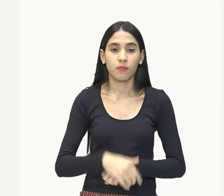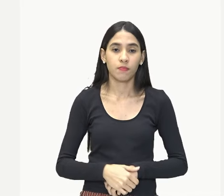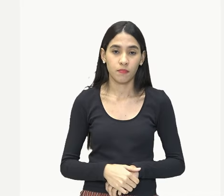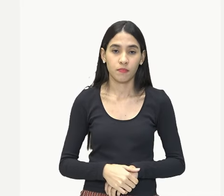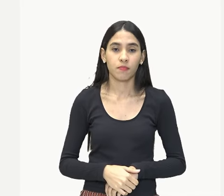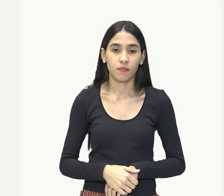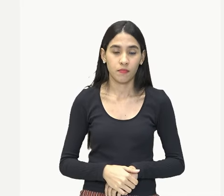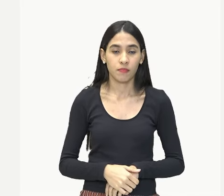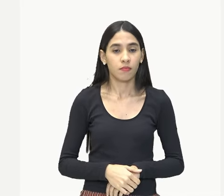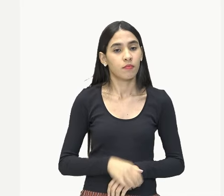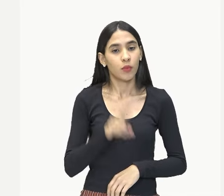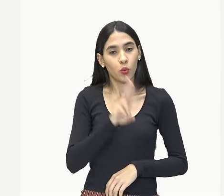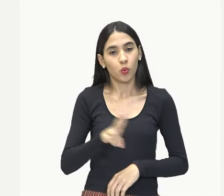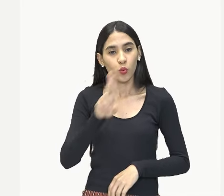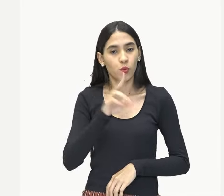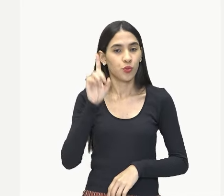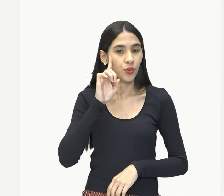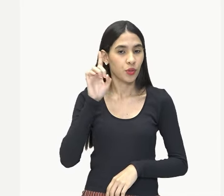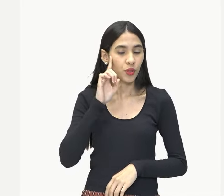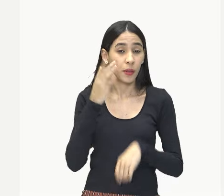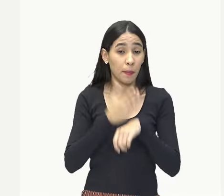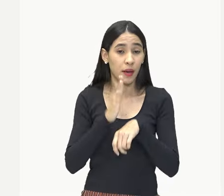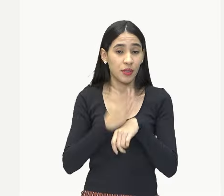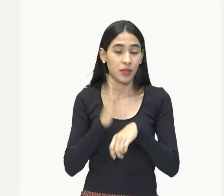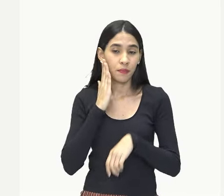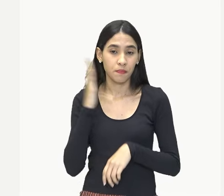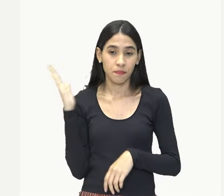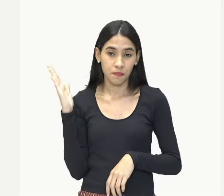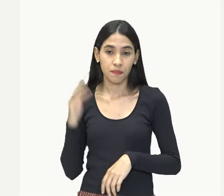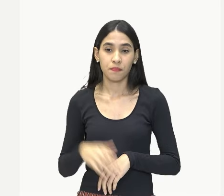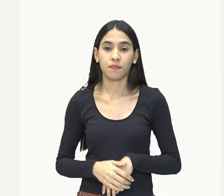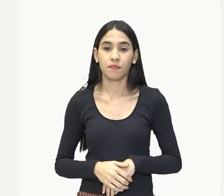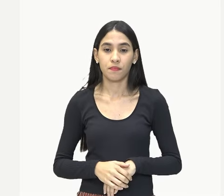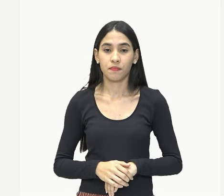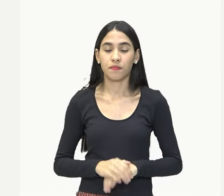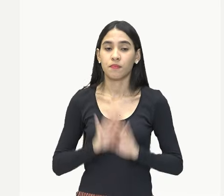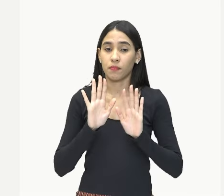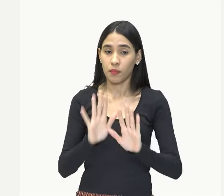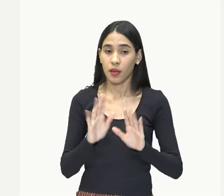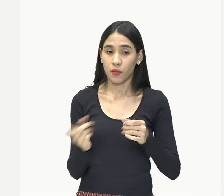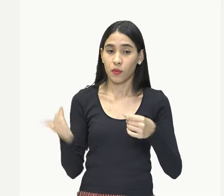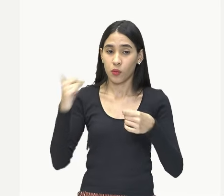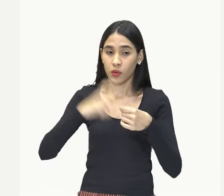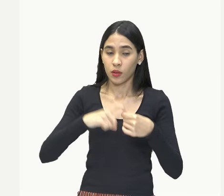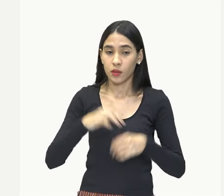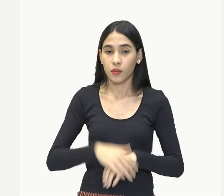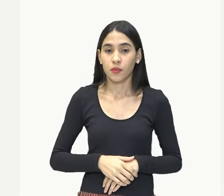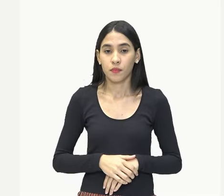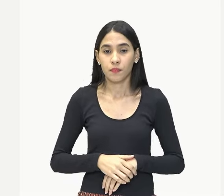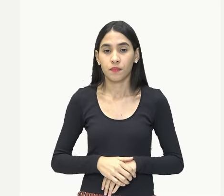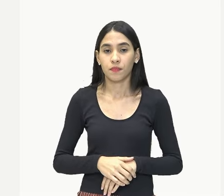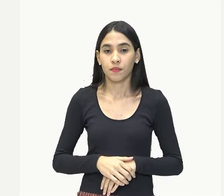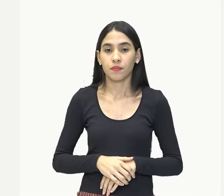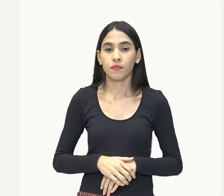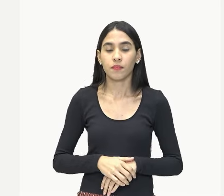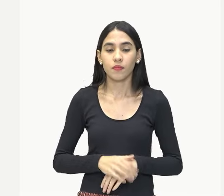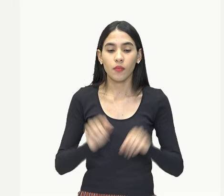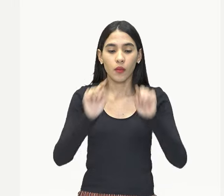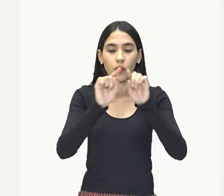ó, aplicação no nosso dia a dia, na prática. Mas voltando aqui para a nossa questão, é um quadrado